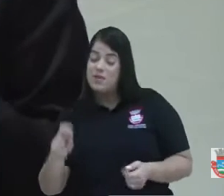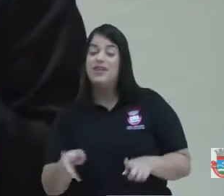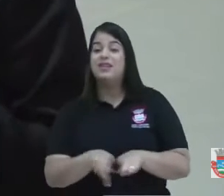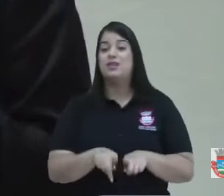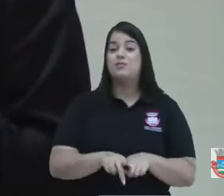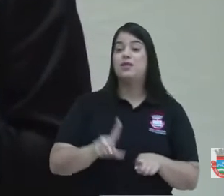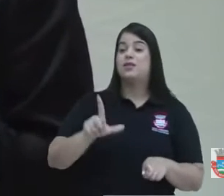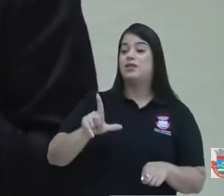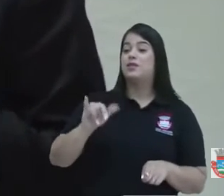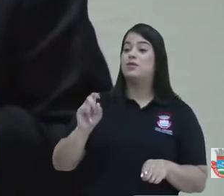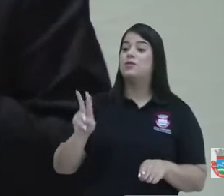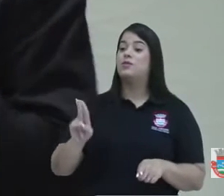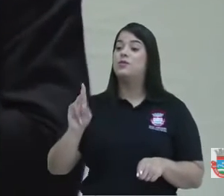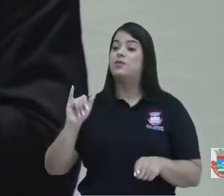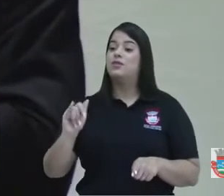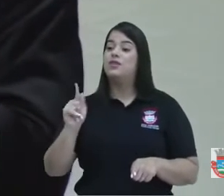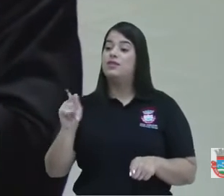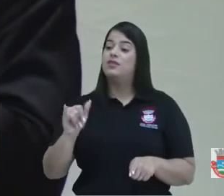Luizinho,